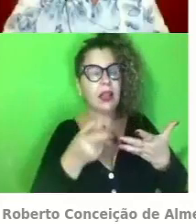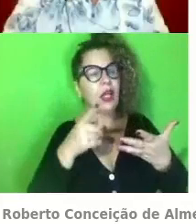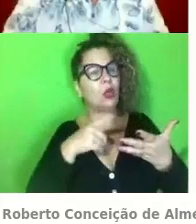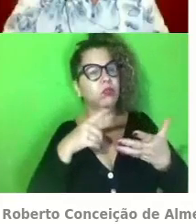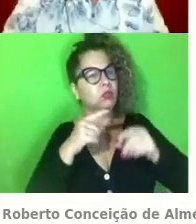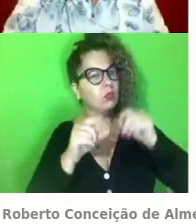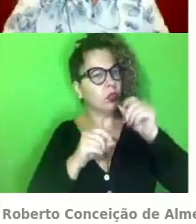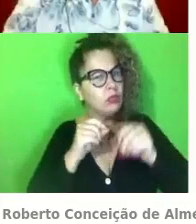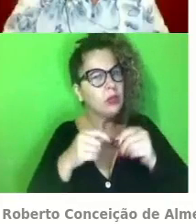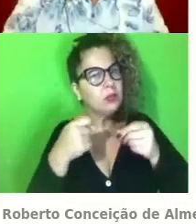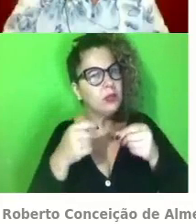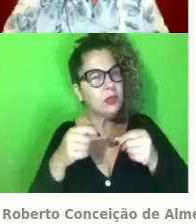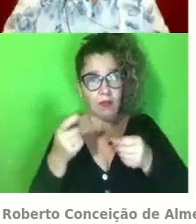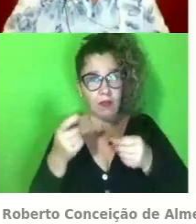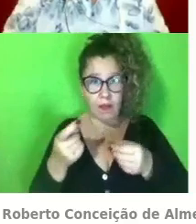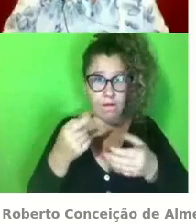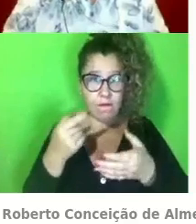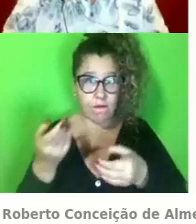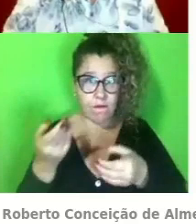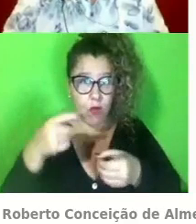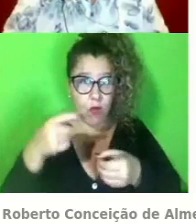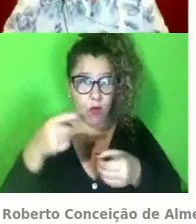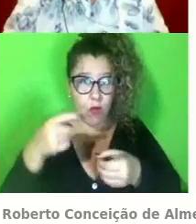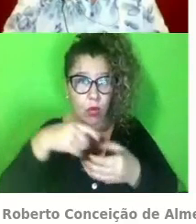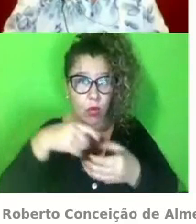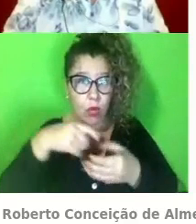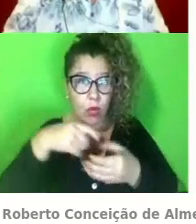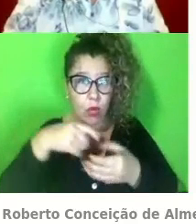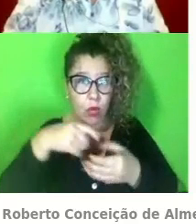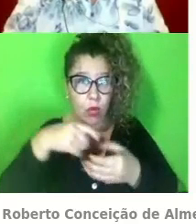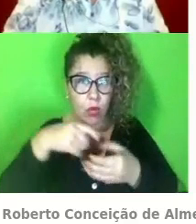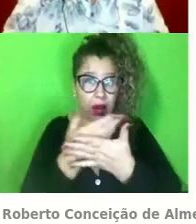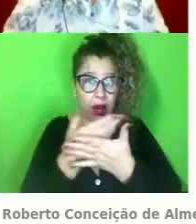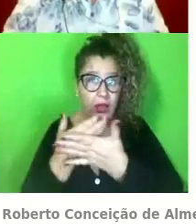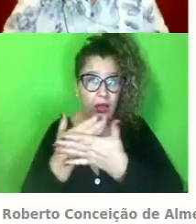mas nós temos aí, se não há